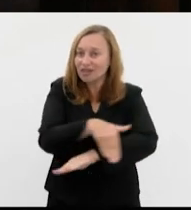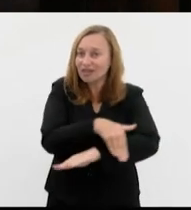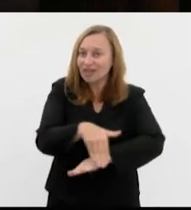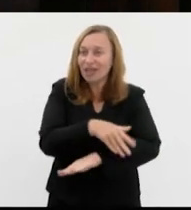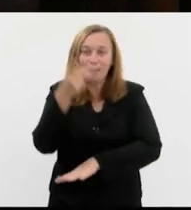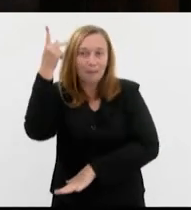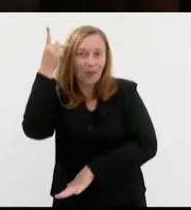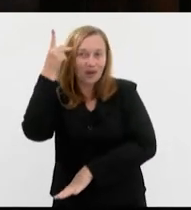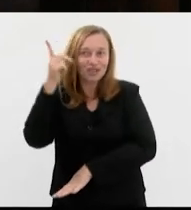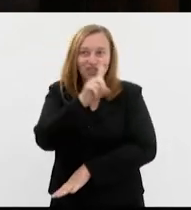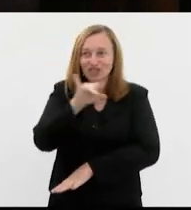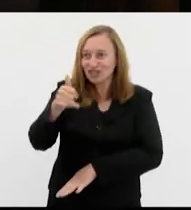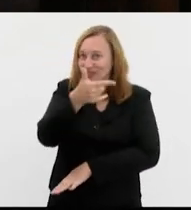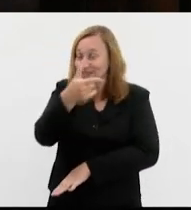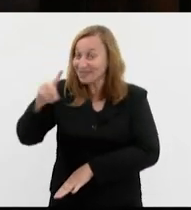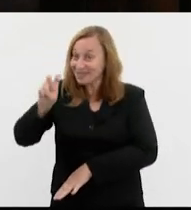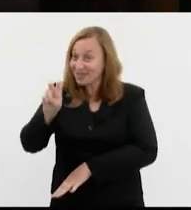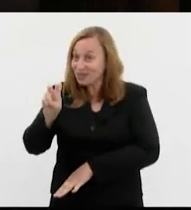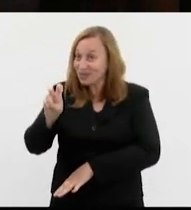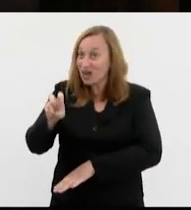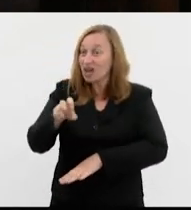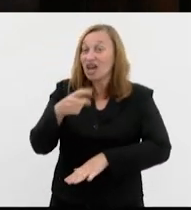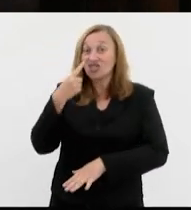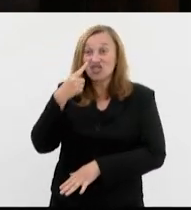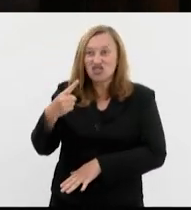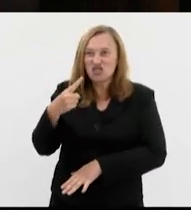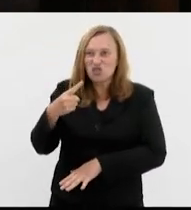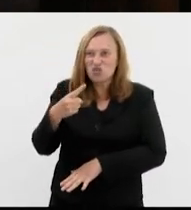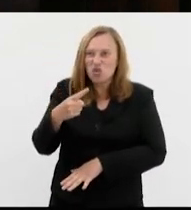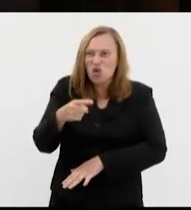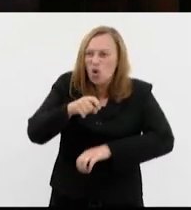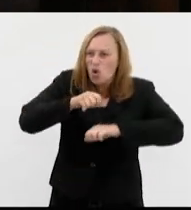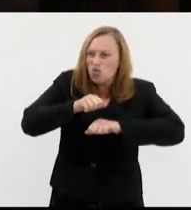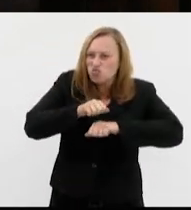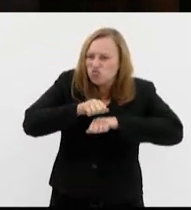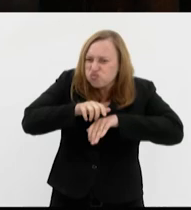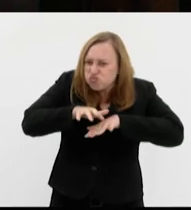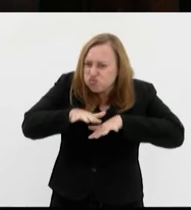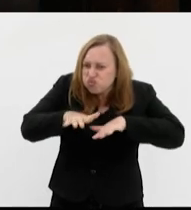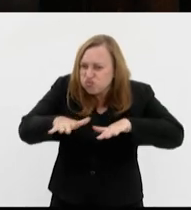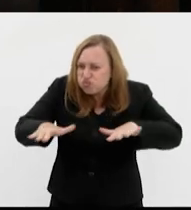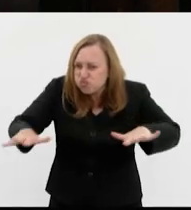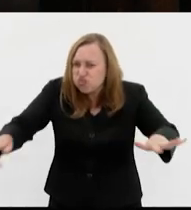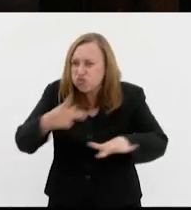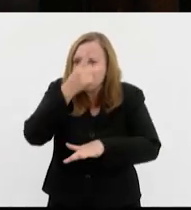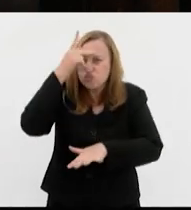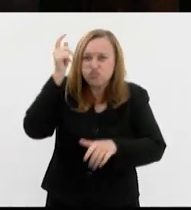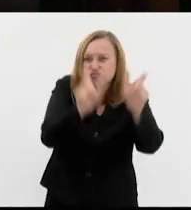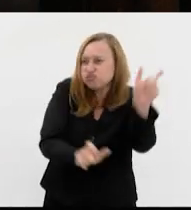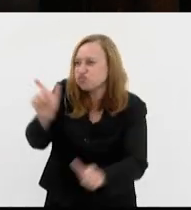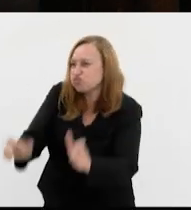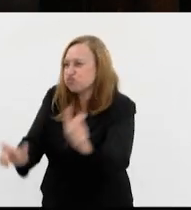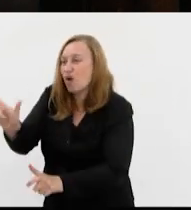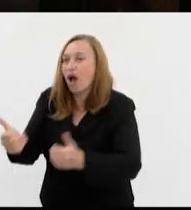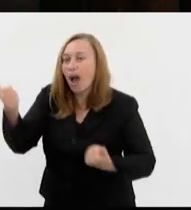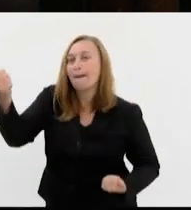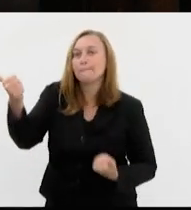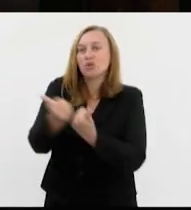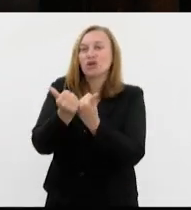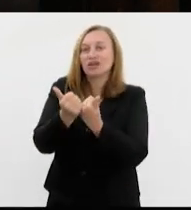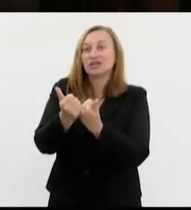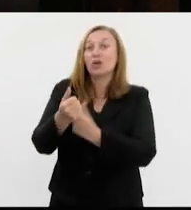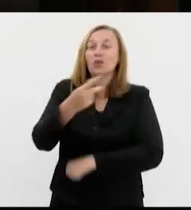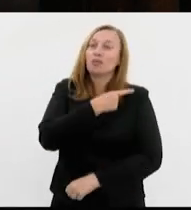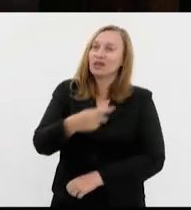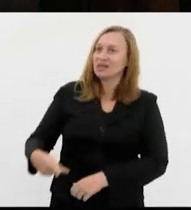fomos agora dia 25, e a gente viu lá um mar de gente apoiando o presidente. Né? A manifestação